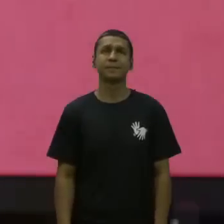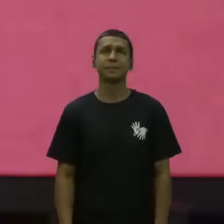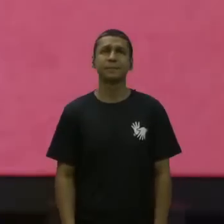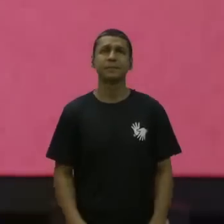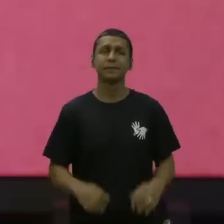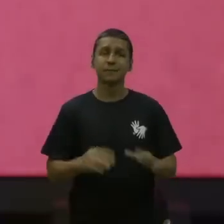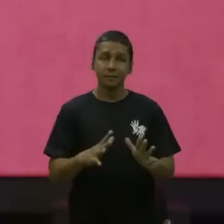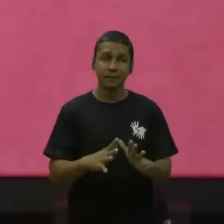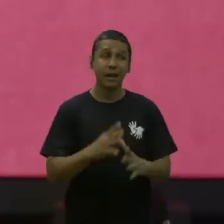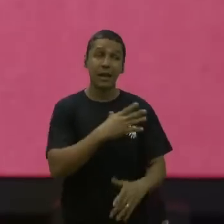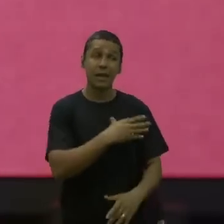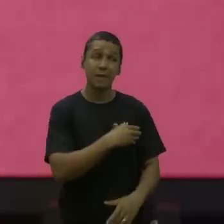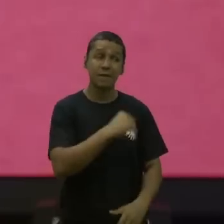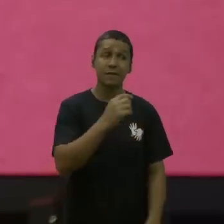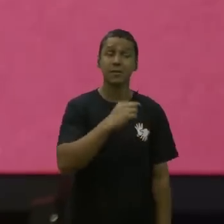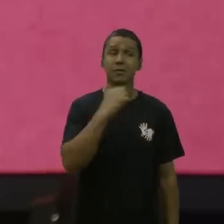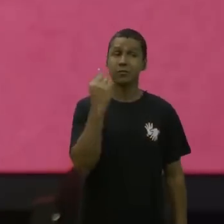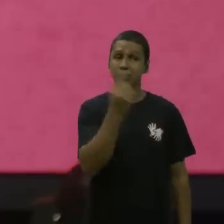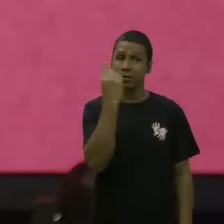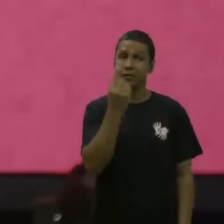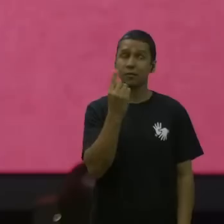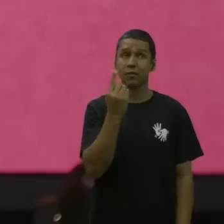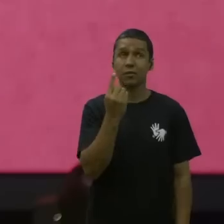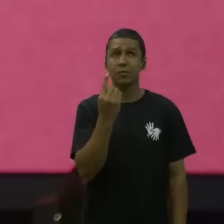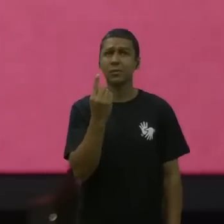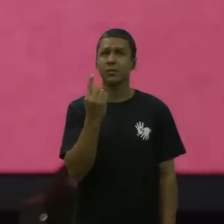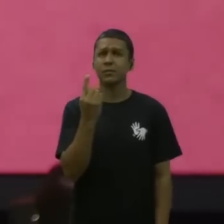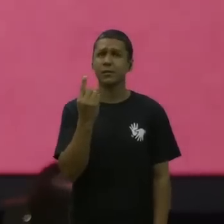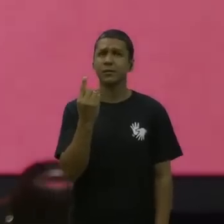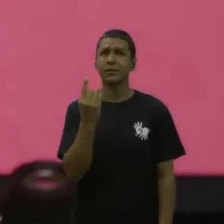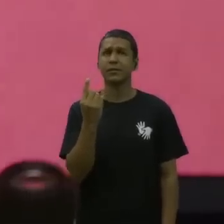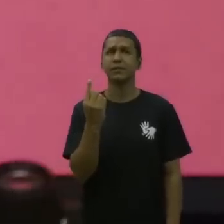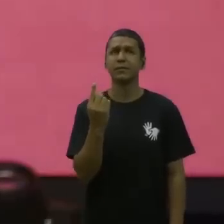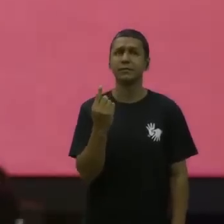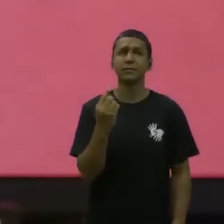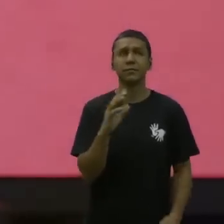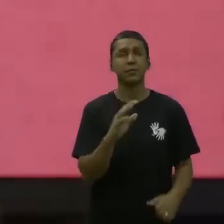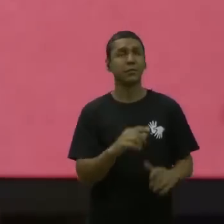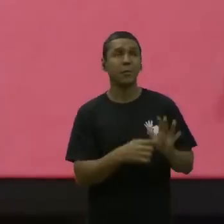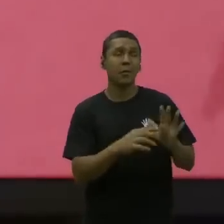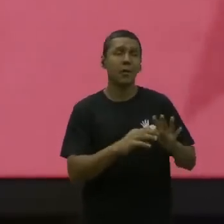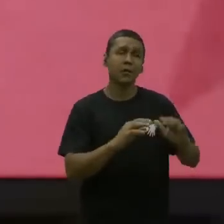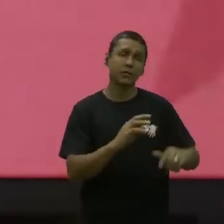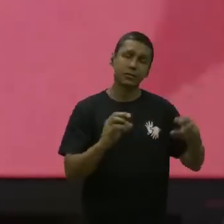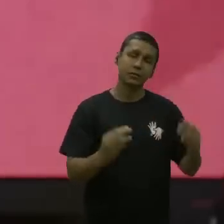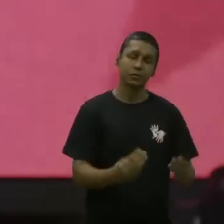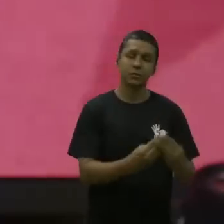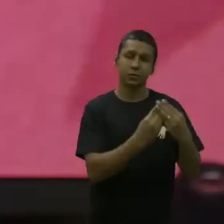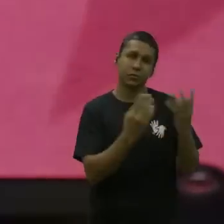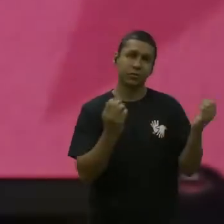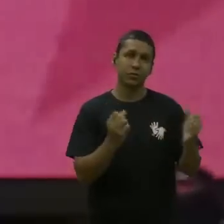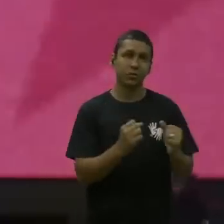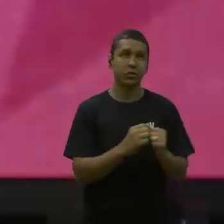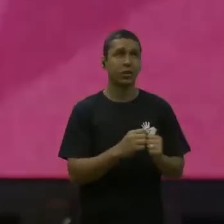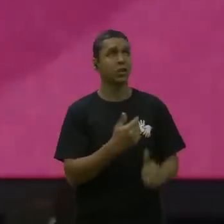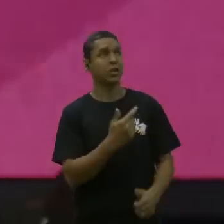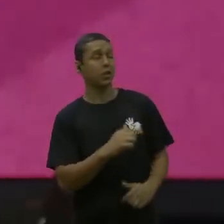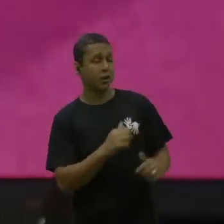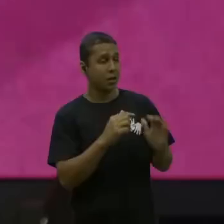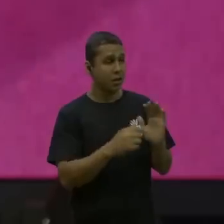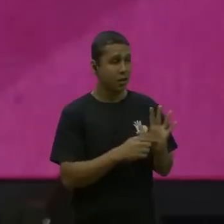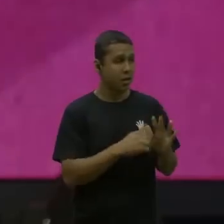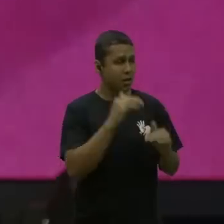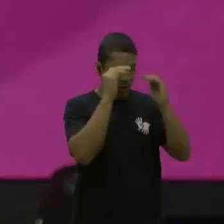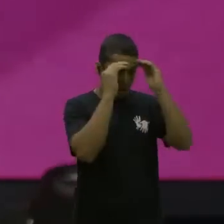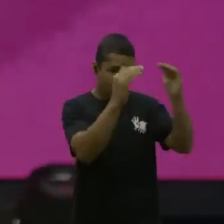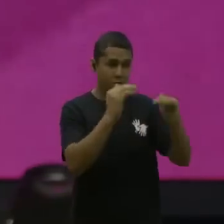Só que filho de Davi é uma expressão judia de todos que reconhecem o governo e